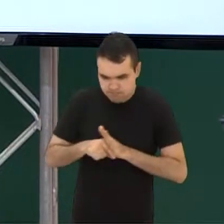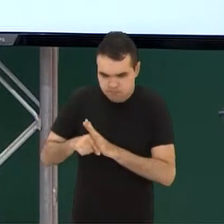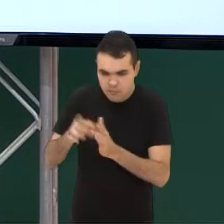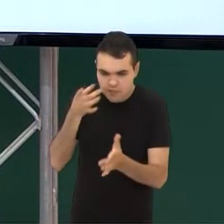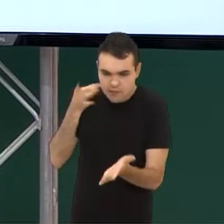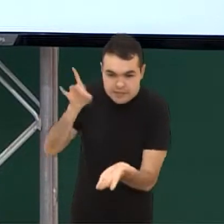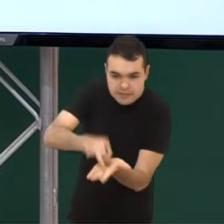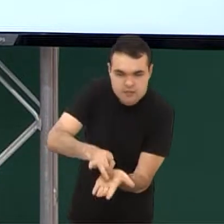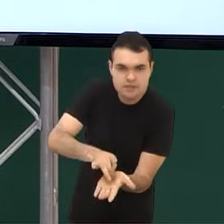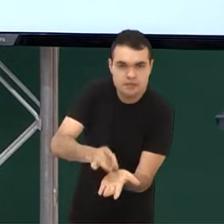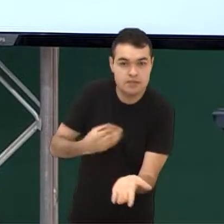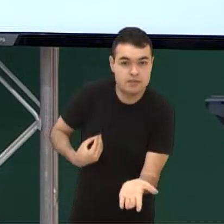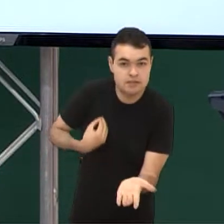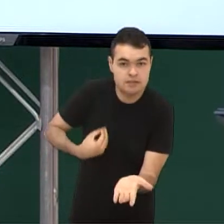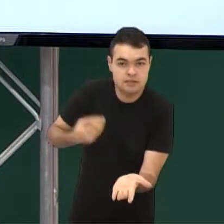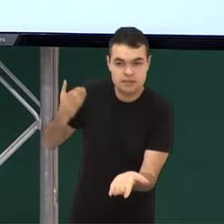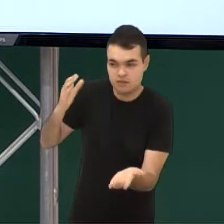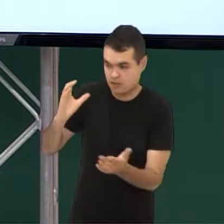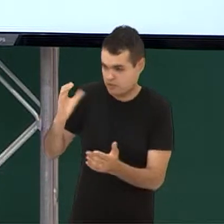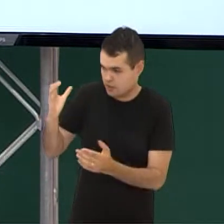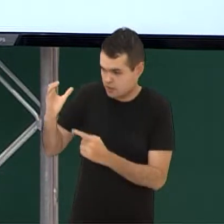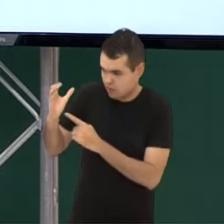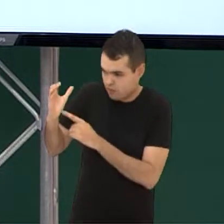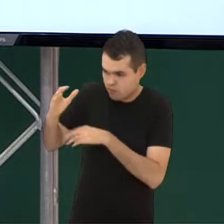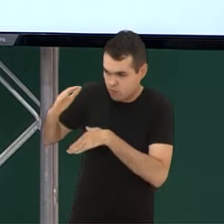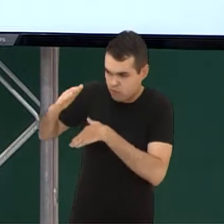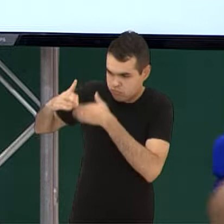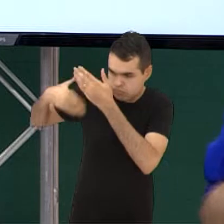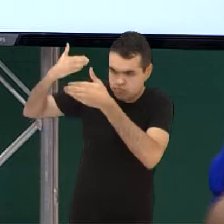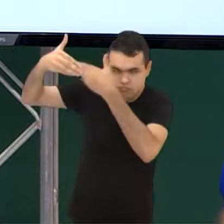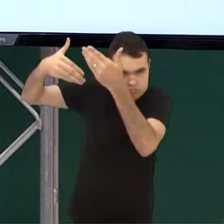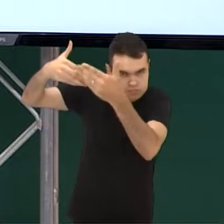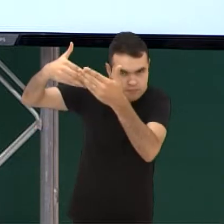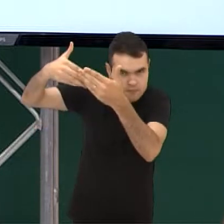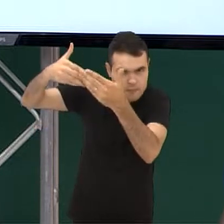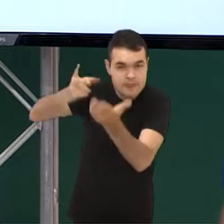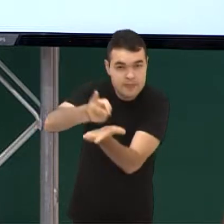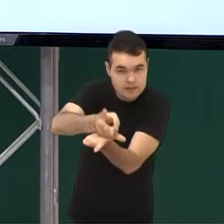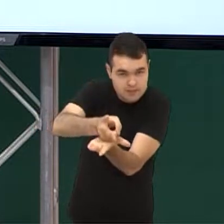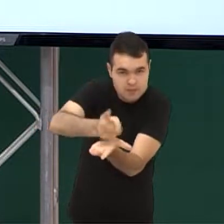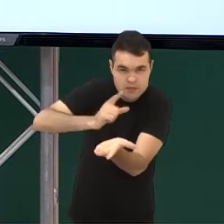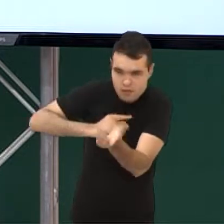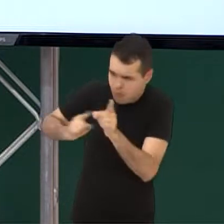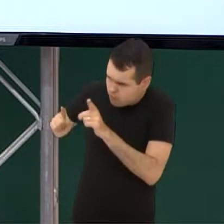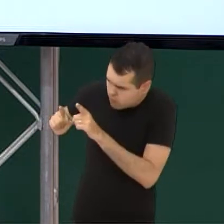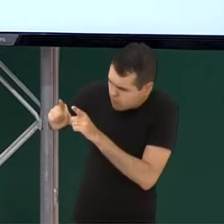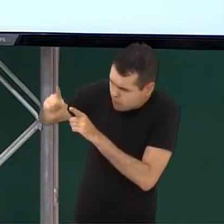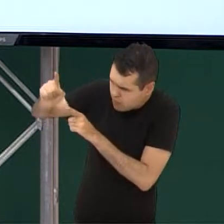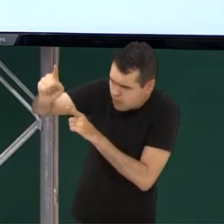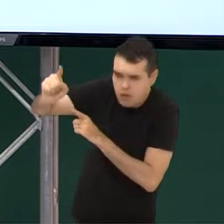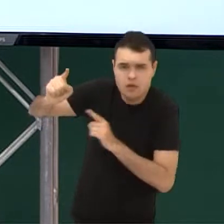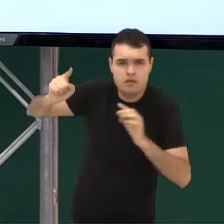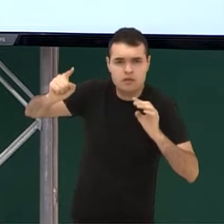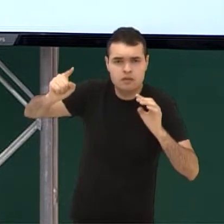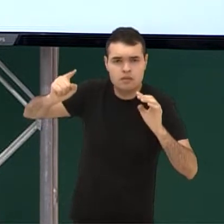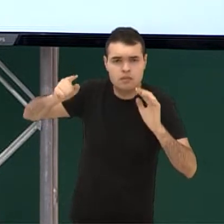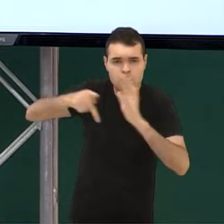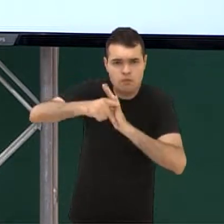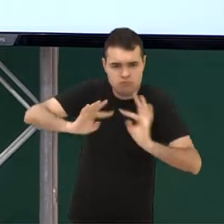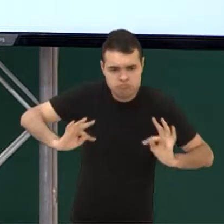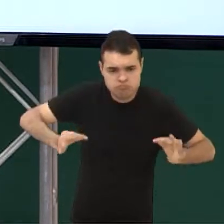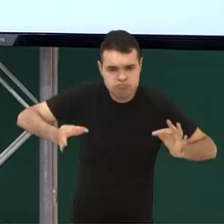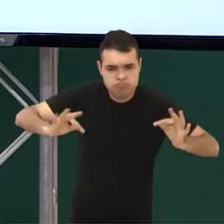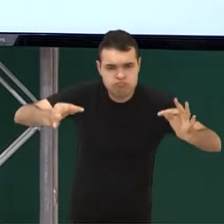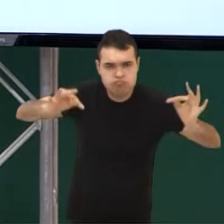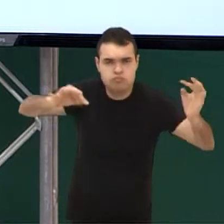realidade material, e aí a ciência se desenvolveu, percebam, sempre que há um avanço tecnológico, que há um avanço, por exemplo,